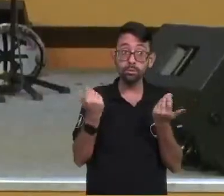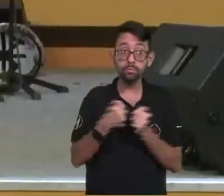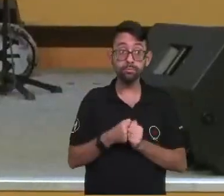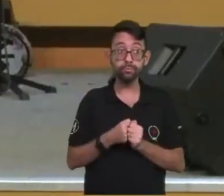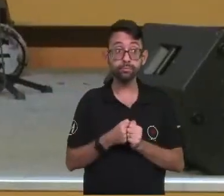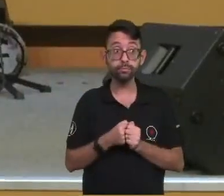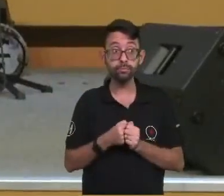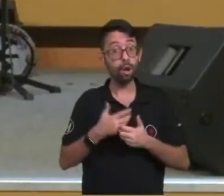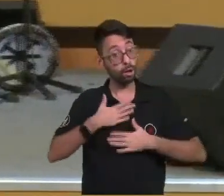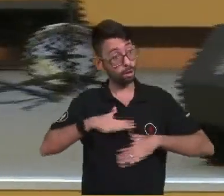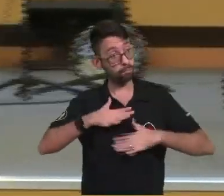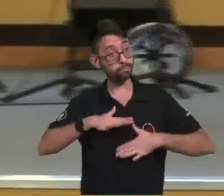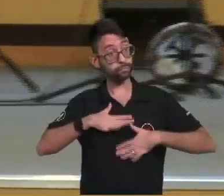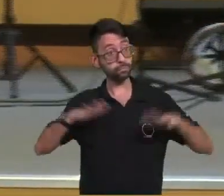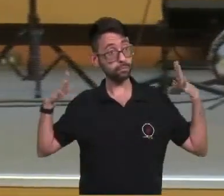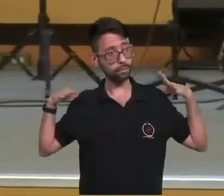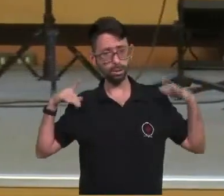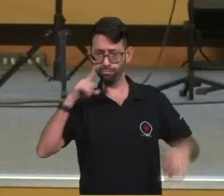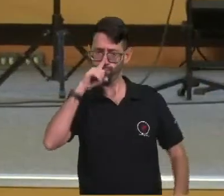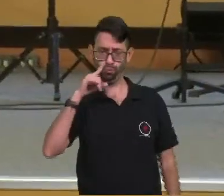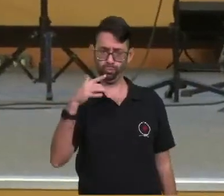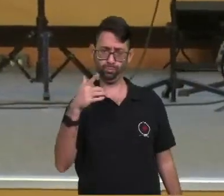Fique tranquilo, o anjo não é perigoso, não.